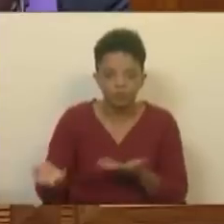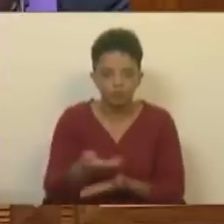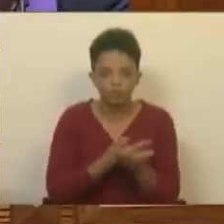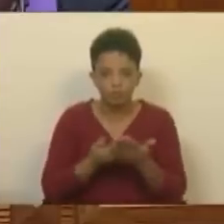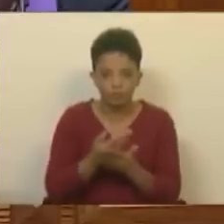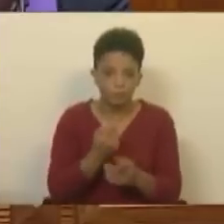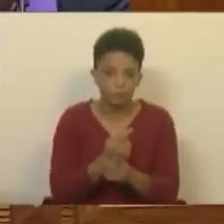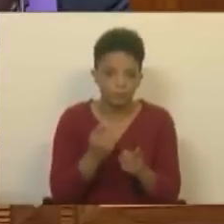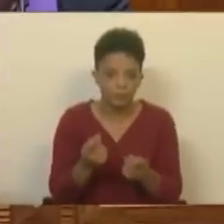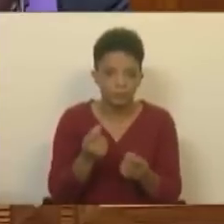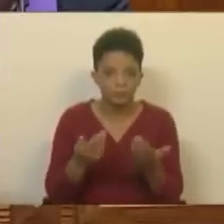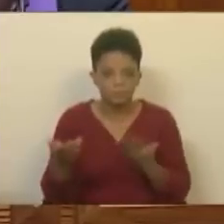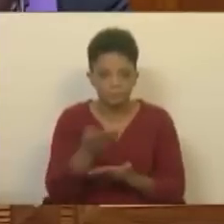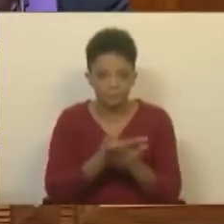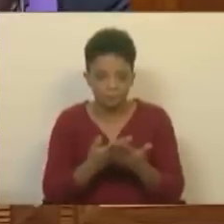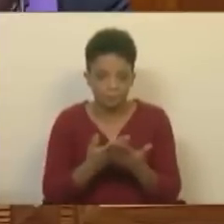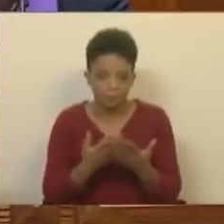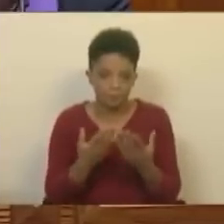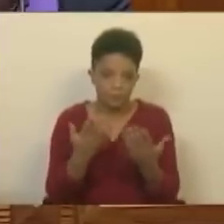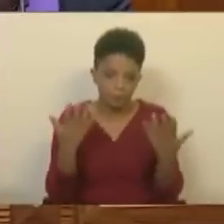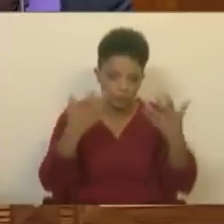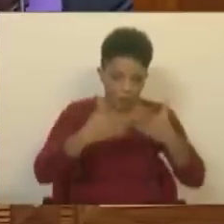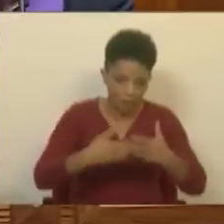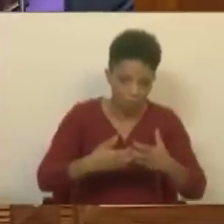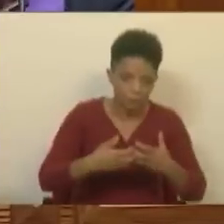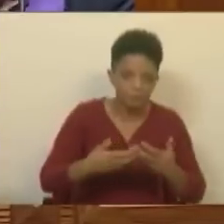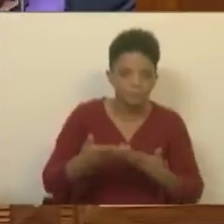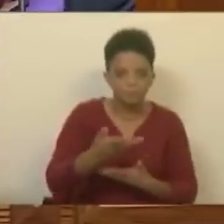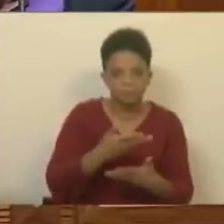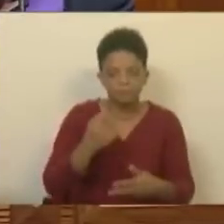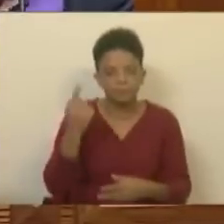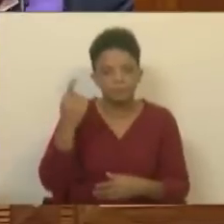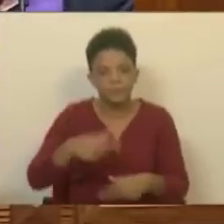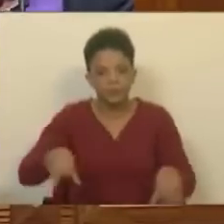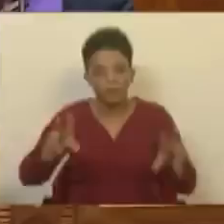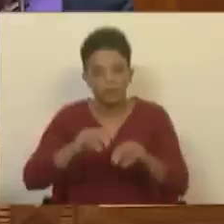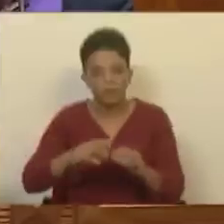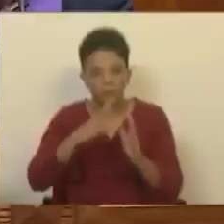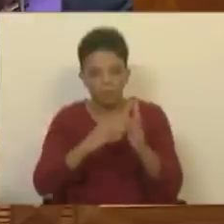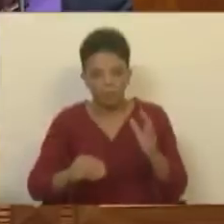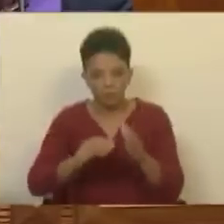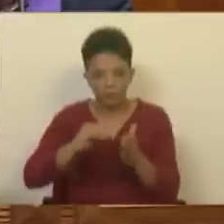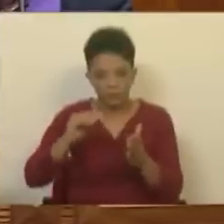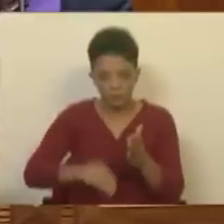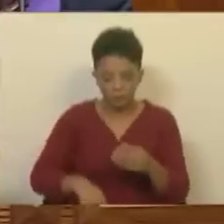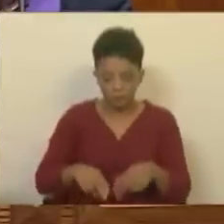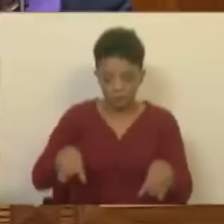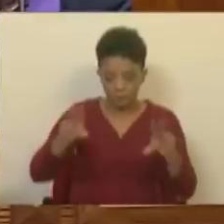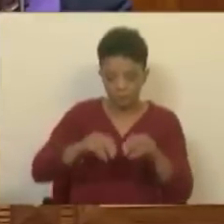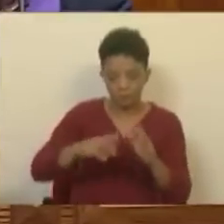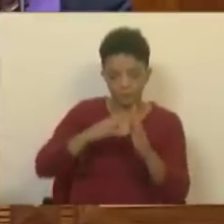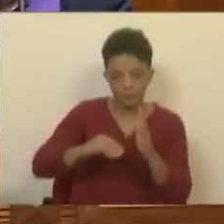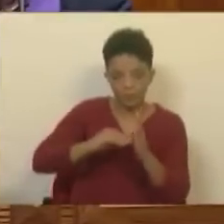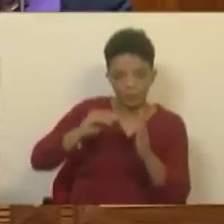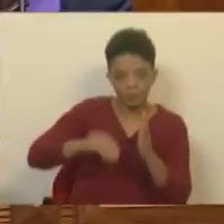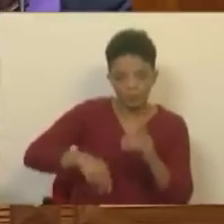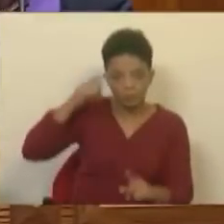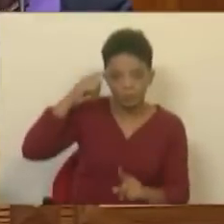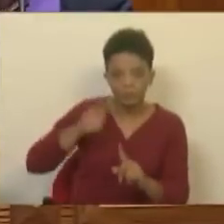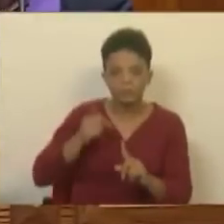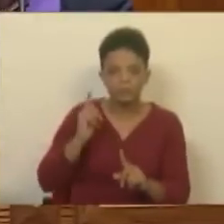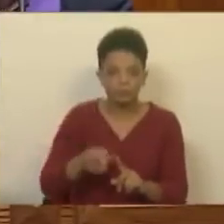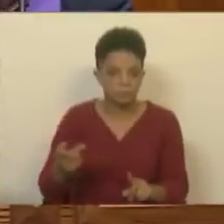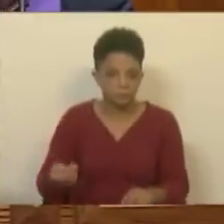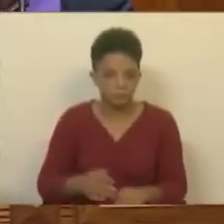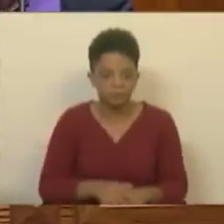precisamente para negociar com estruturas sindicais aquilo que deve ser um novo modelo de contratação e o novo modelo de contratação vida precisamente